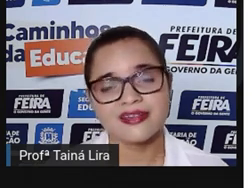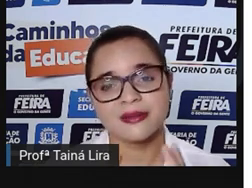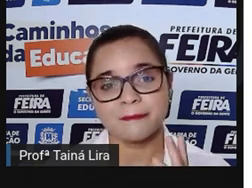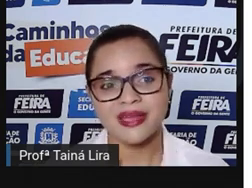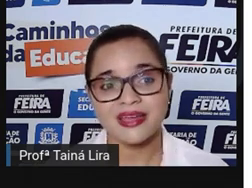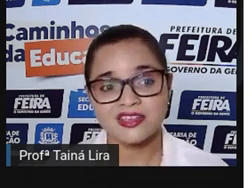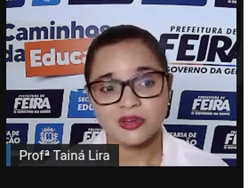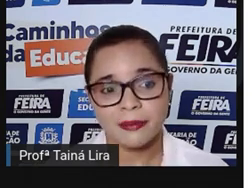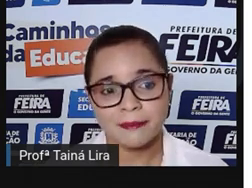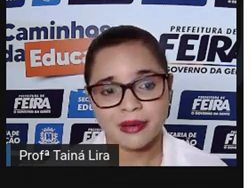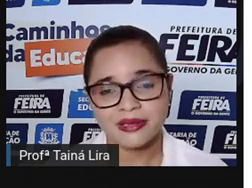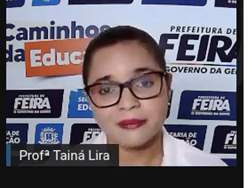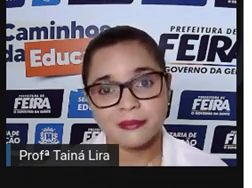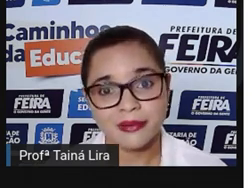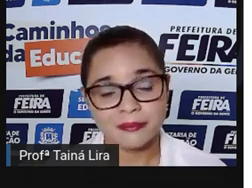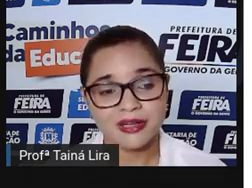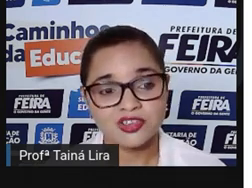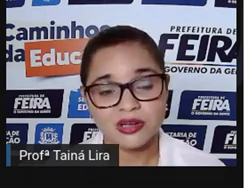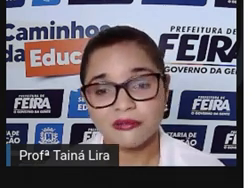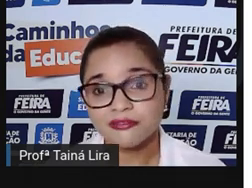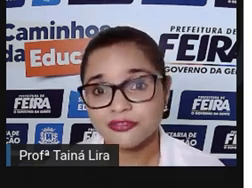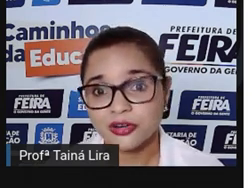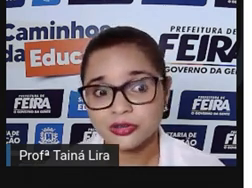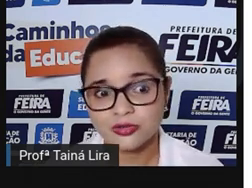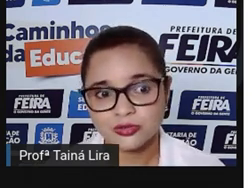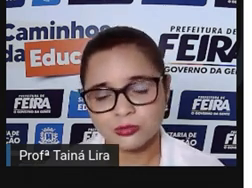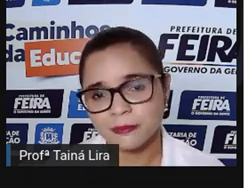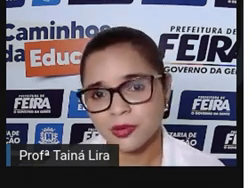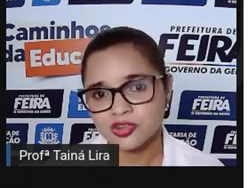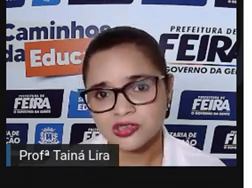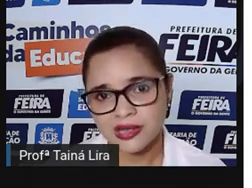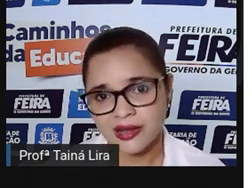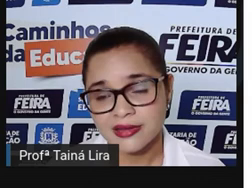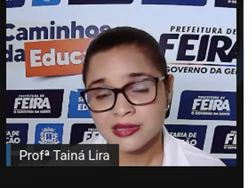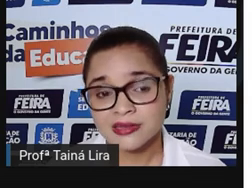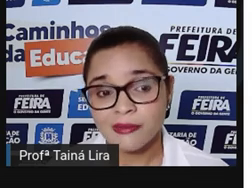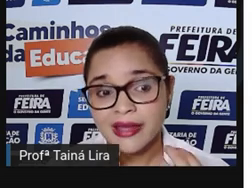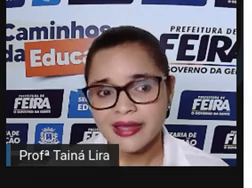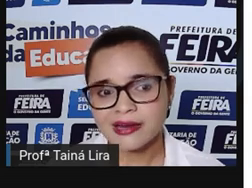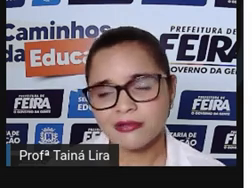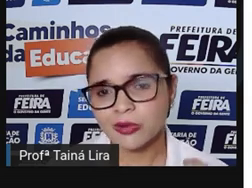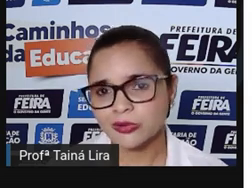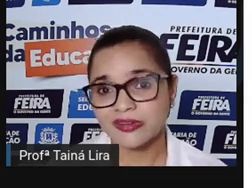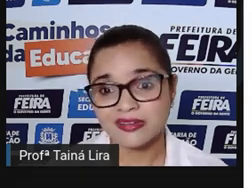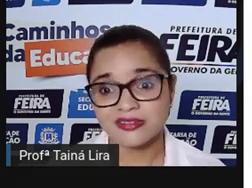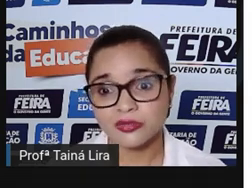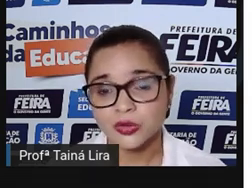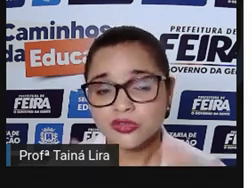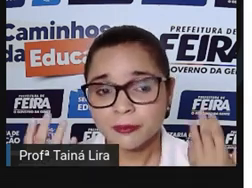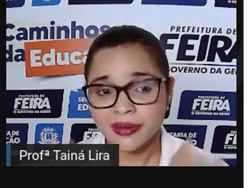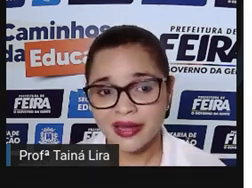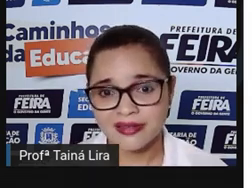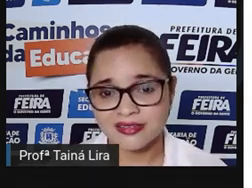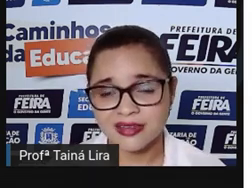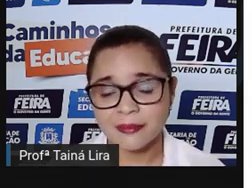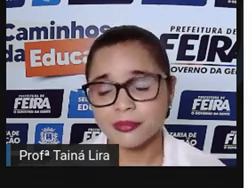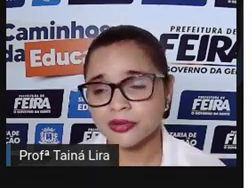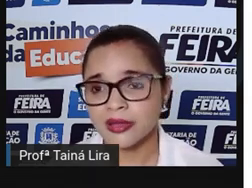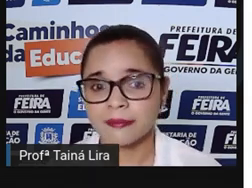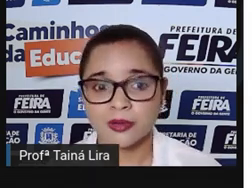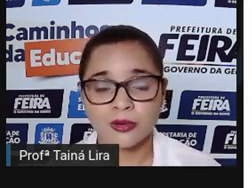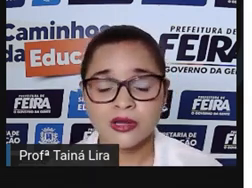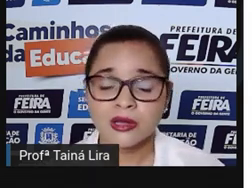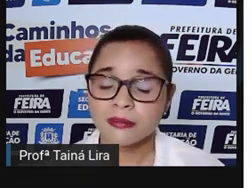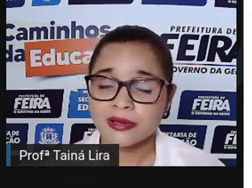sua casa, pede ao papai e à mamãe para tirar uma foto sua e postar. Então, é com autorização dos pais, tá? Por